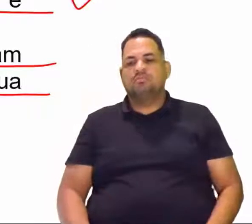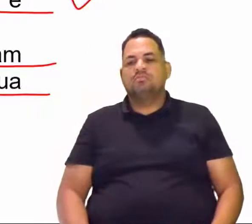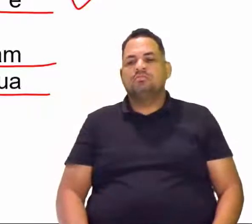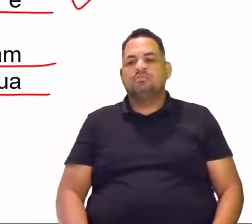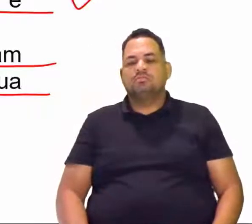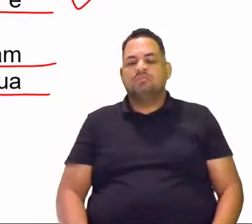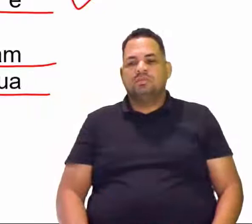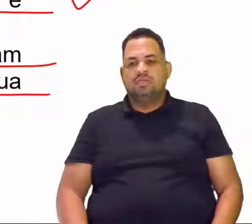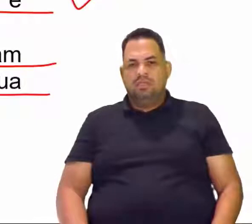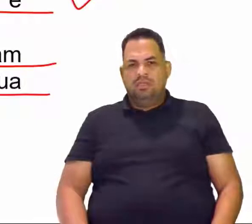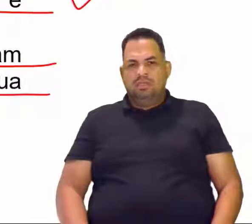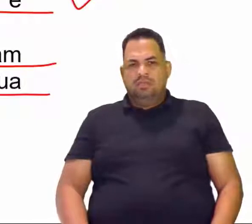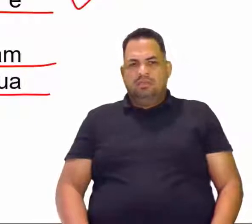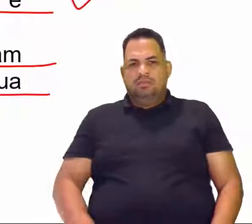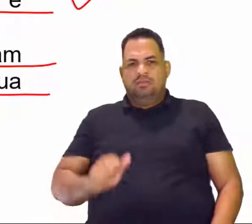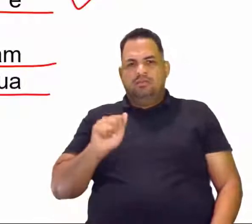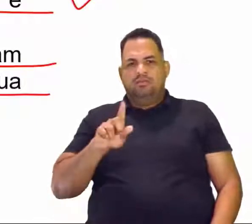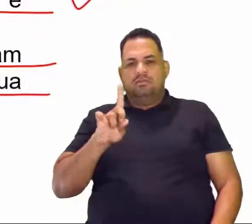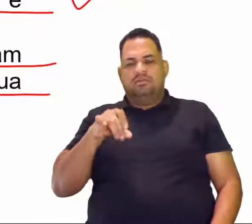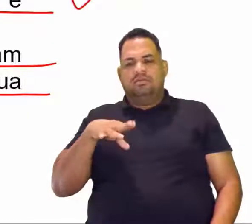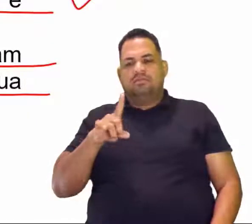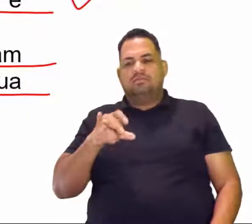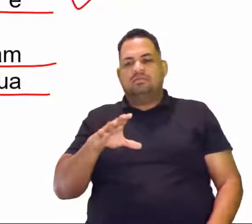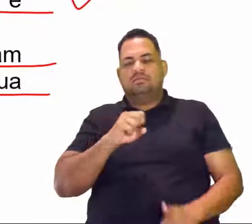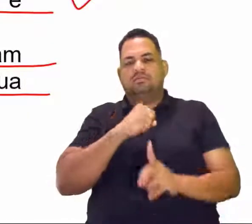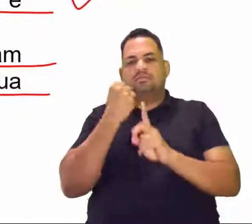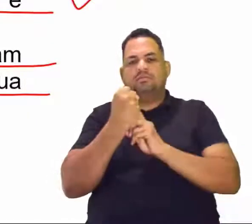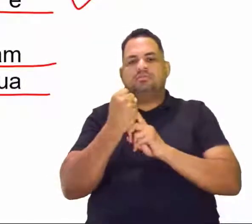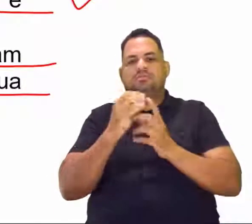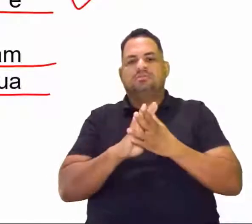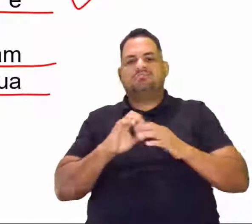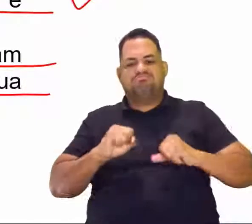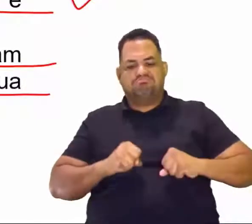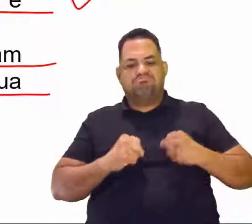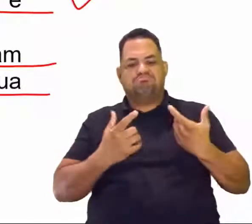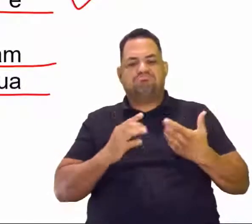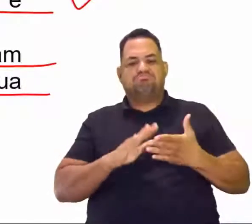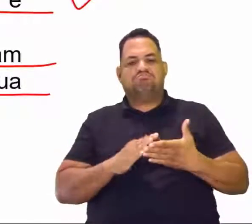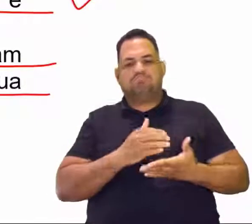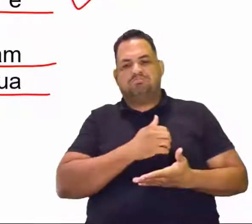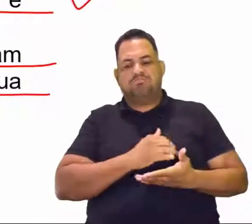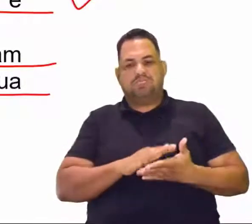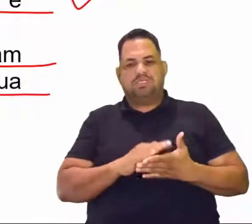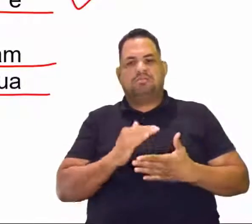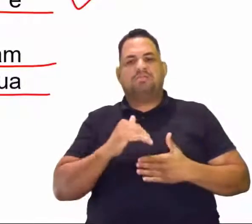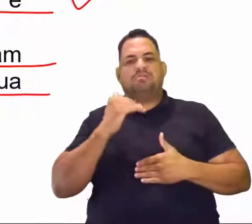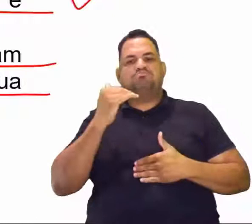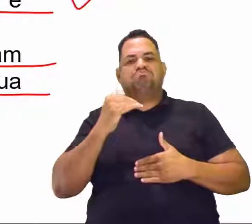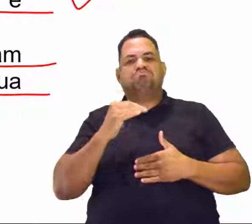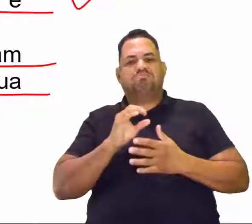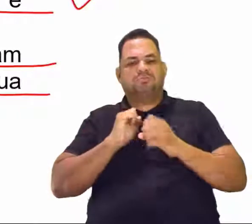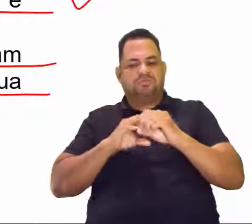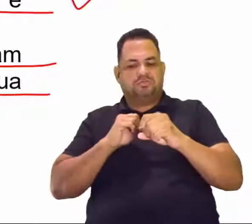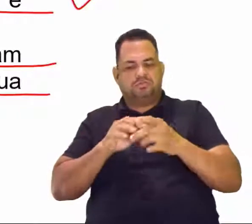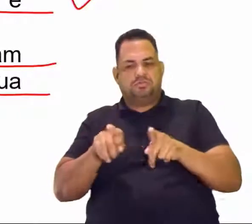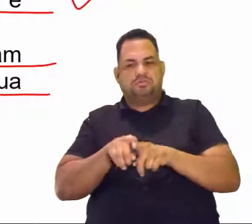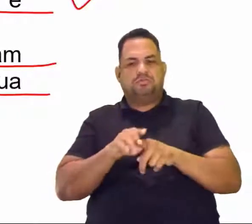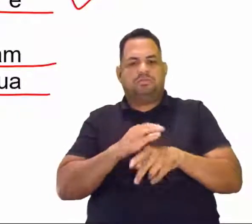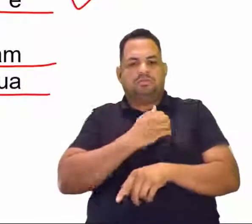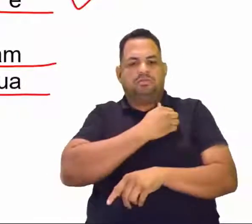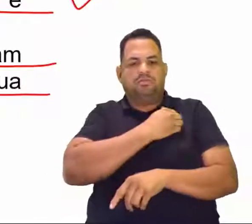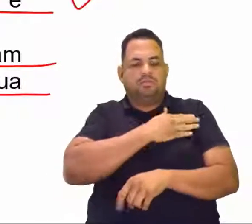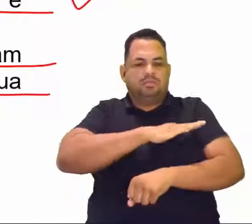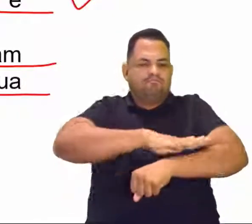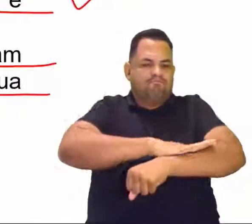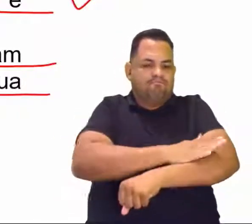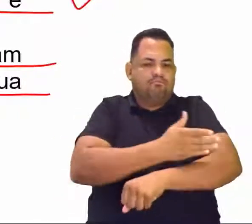então dawinismo social ele também reforçou essa ideia de preconceito o racismo nem discriminação